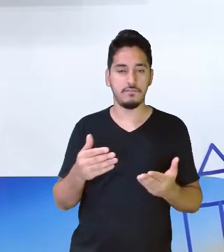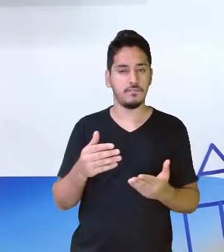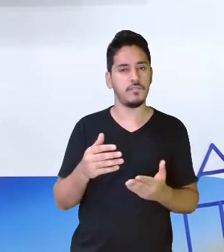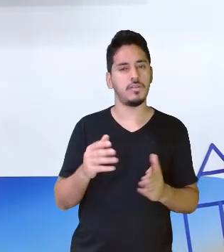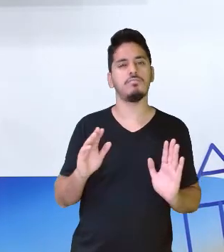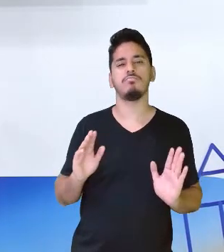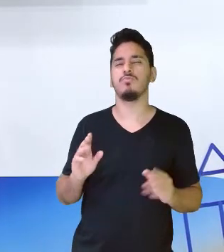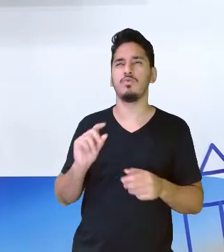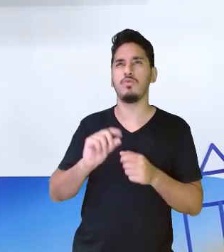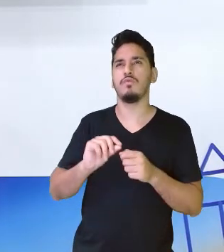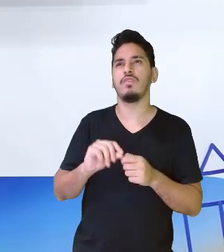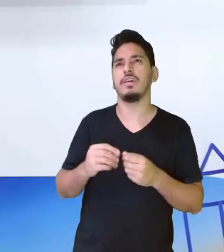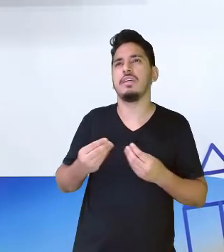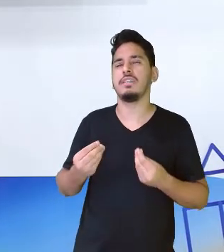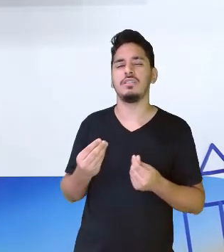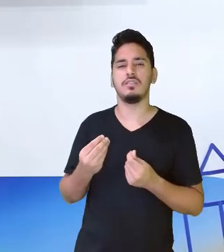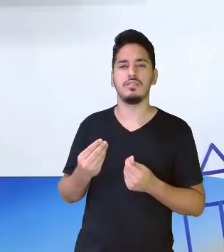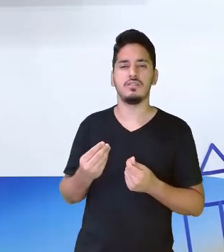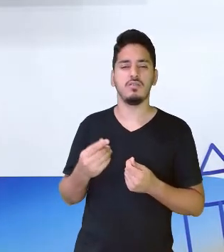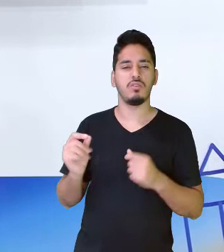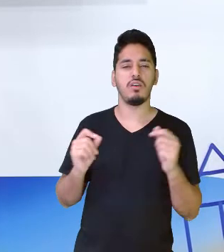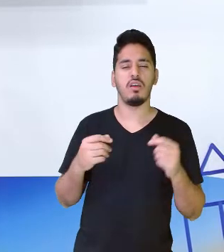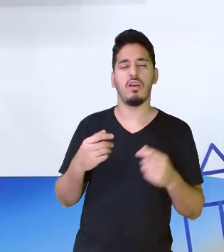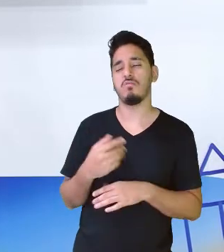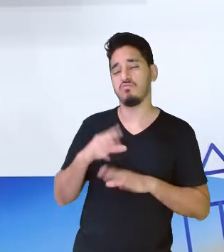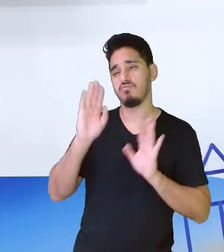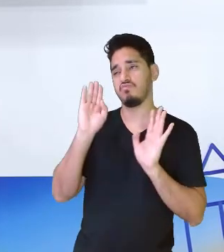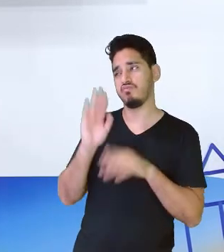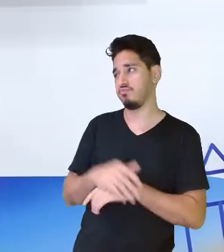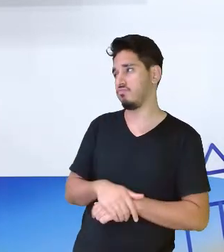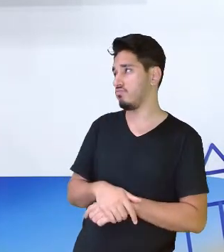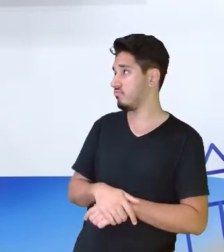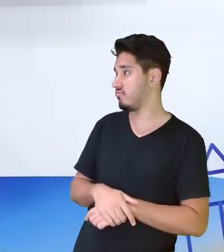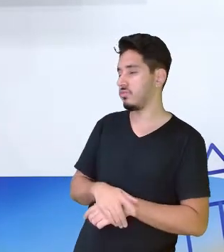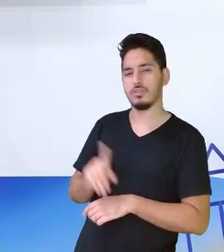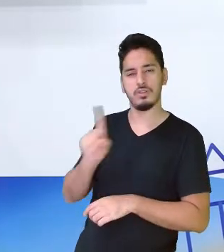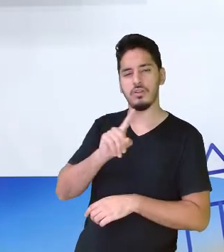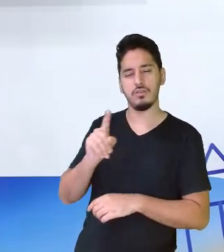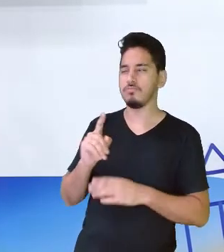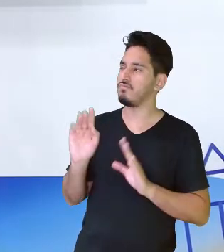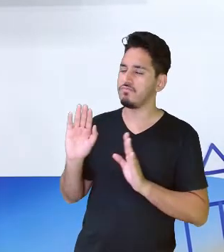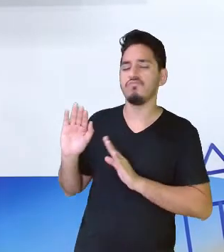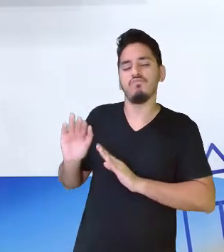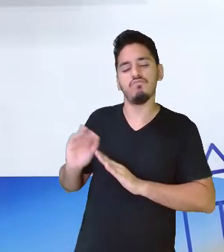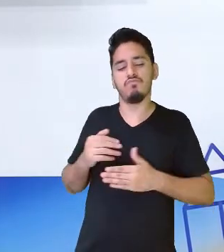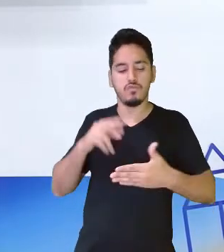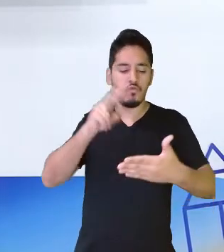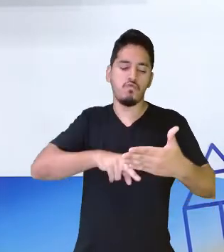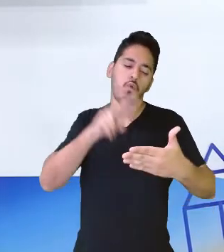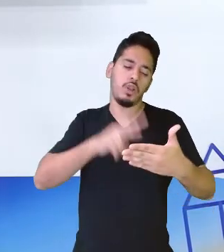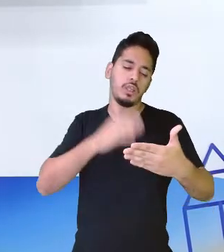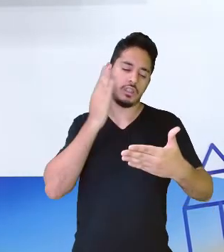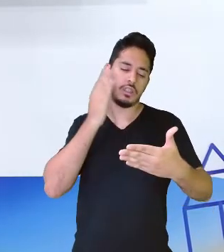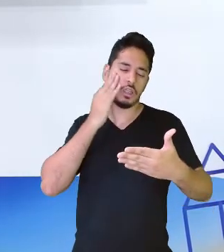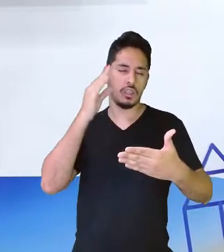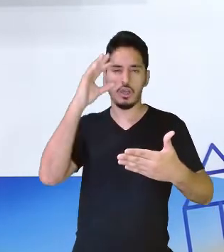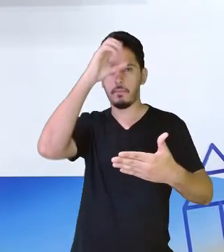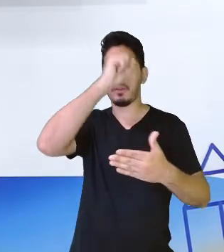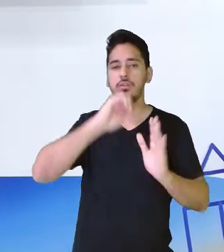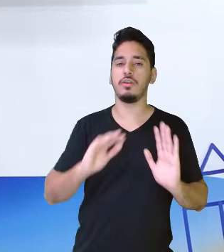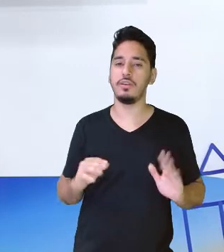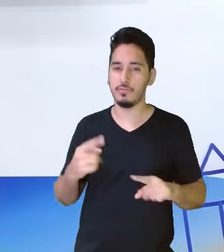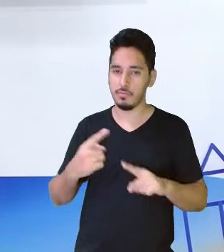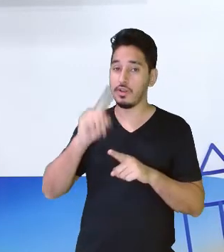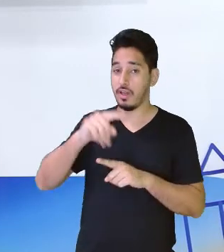faz corpo mole e vai se aprimorando na leitura das frações, porque é importante. Às